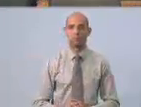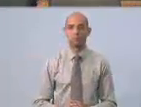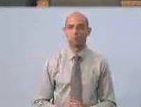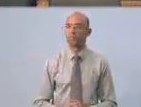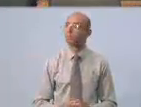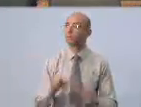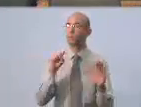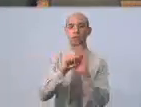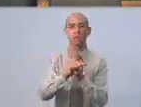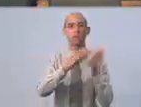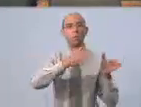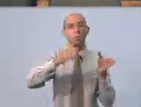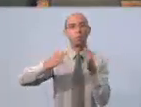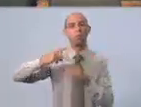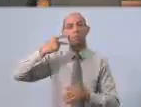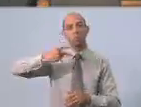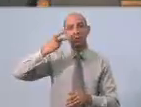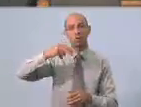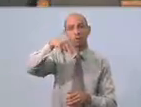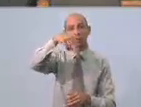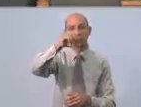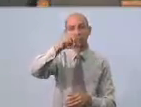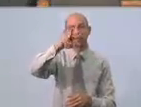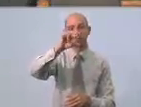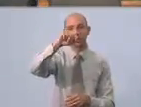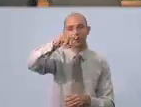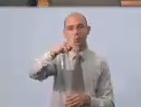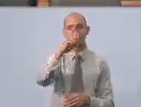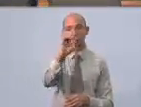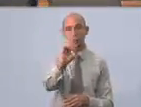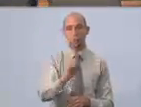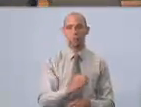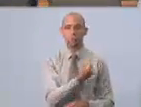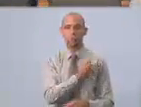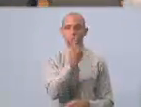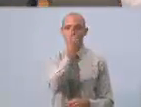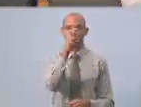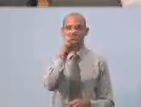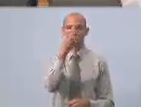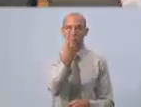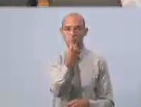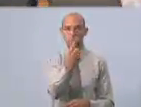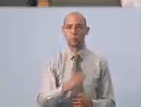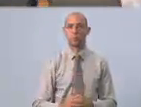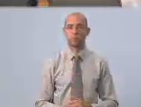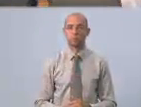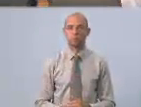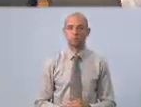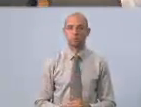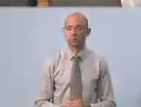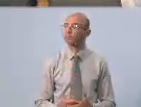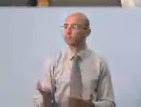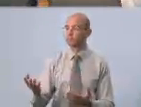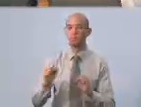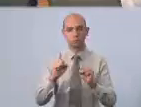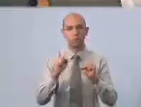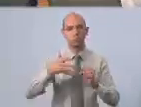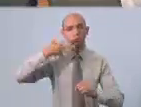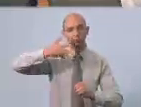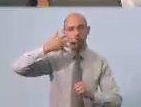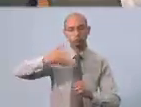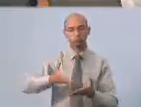Pela ordem, vereador Novinho Brasil. Pelo artigo 151, senhor presidente. Tem a palavra pelo artigo